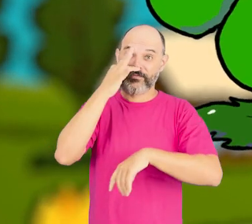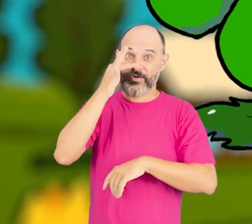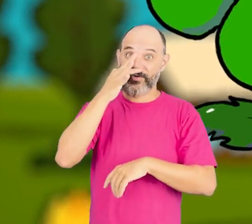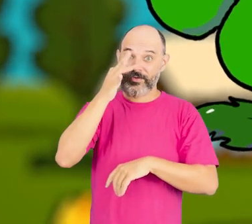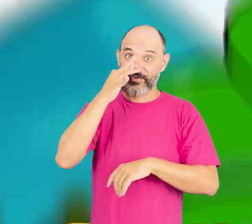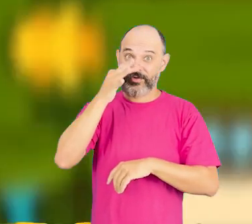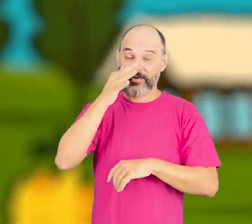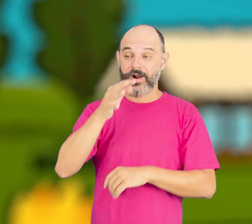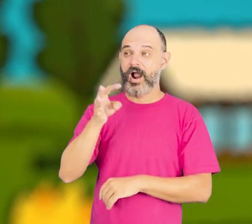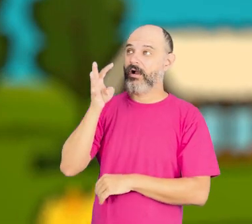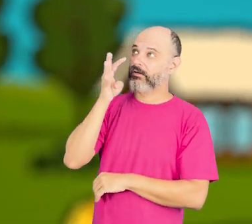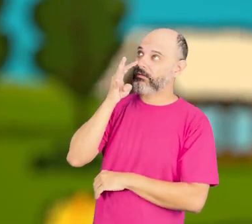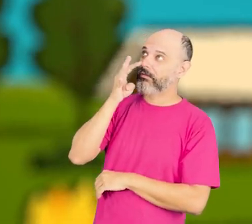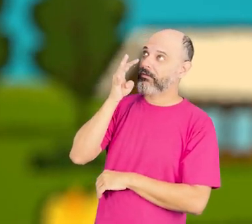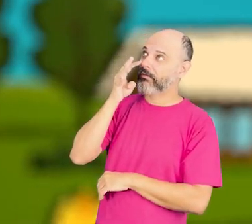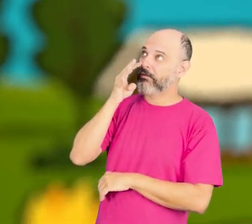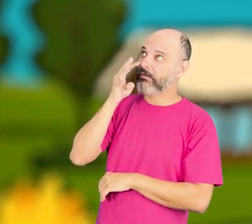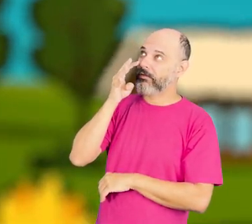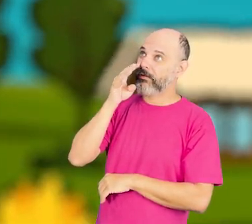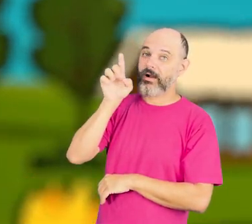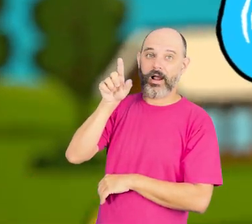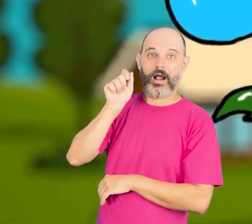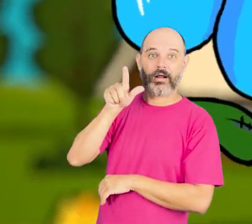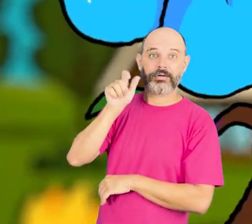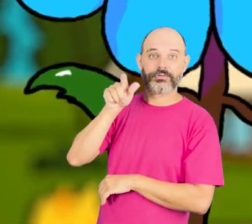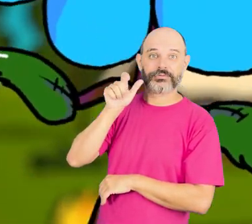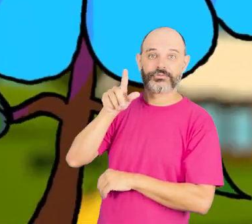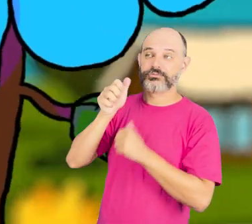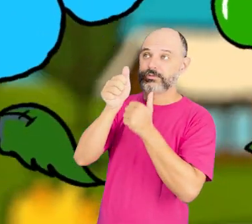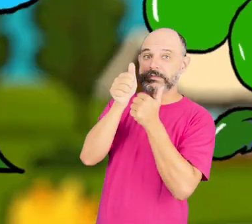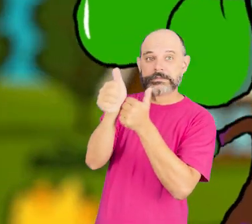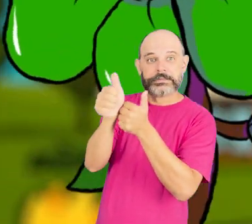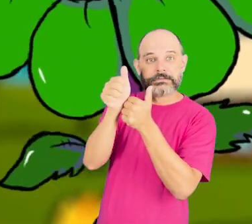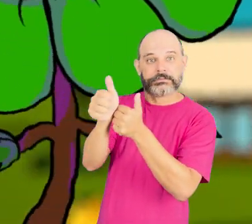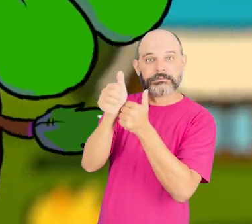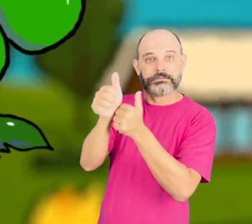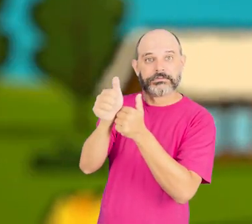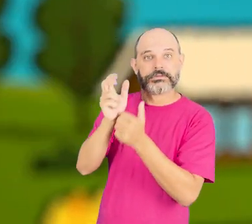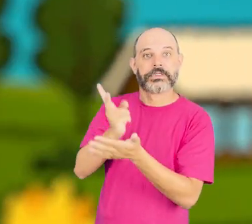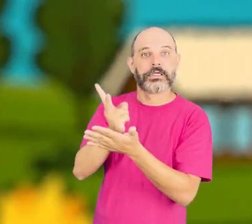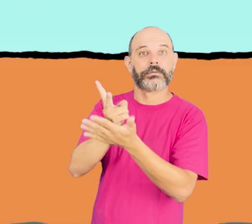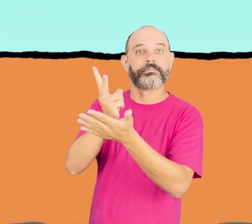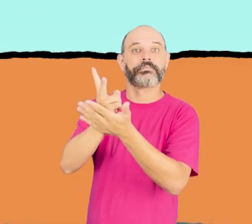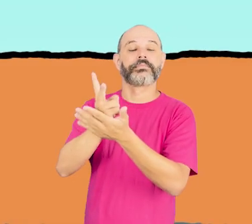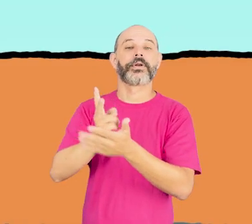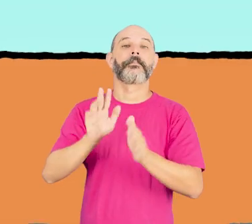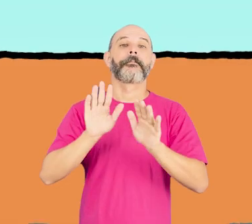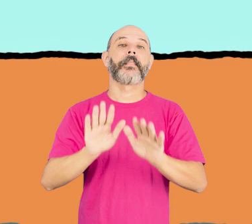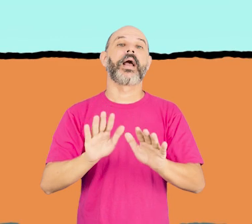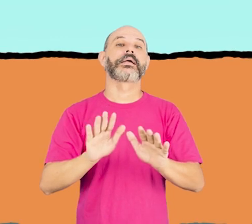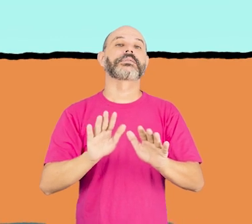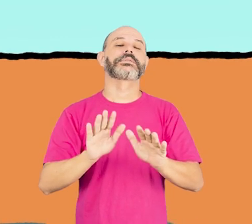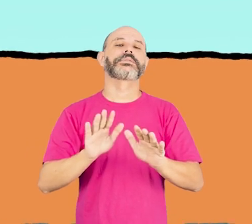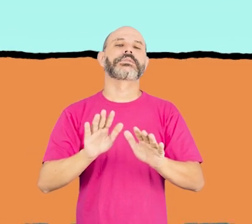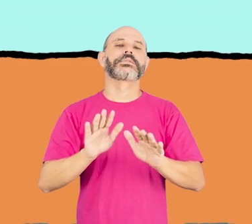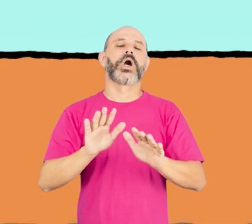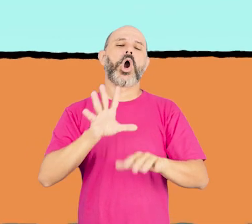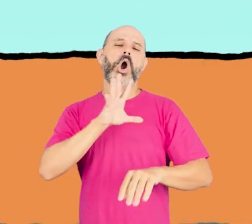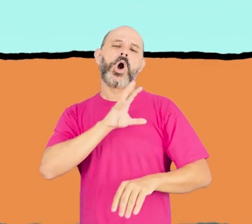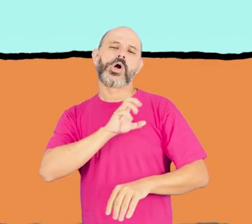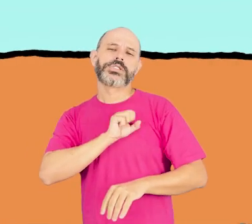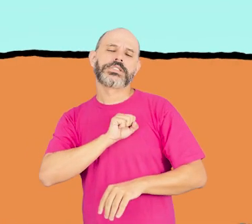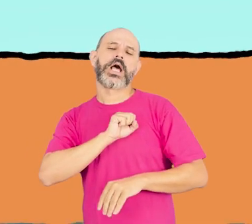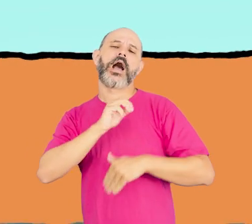a irmã mais velha e seguia a Mari em todo lugar. Mas com o tempo, acabou gostando mais de passar as suas